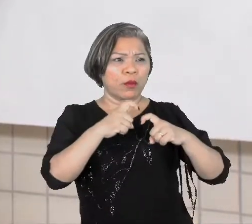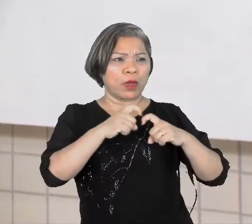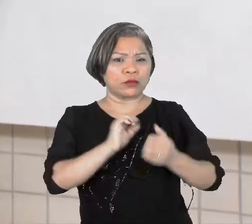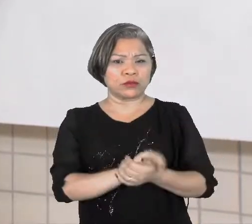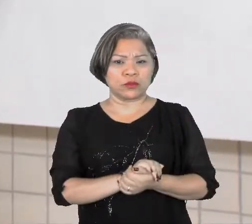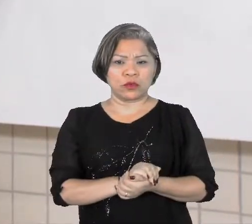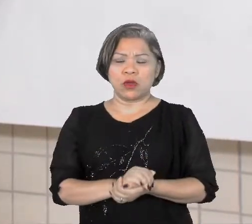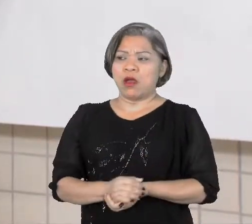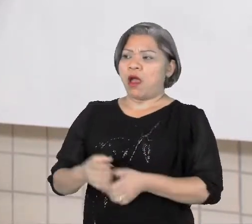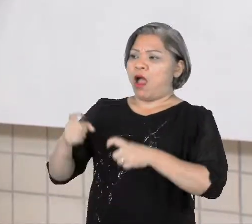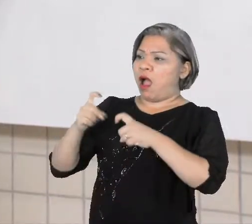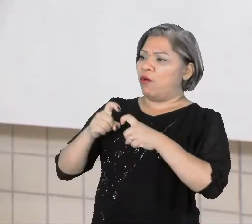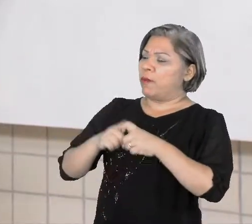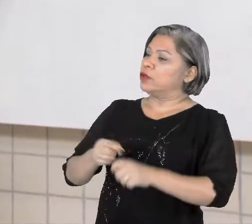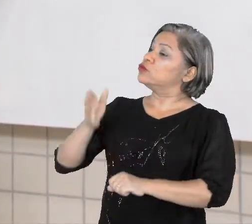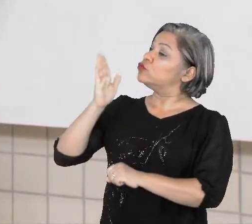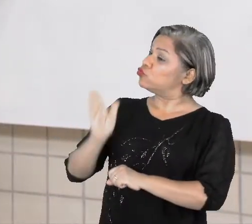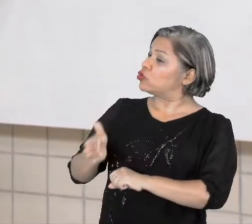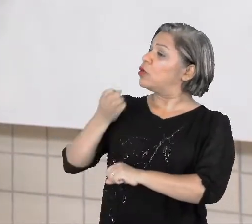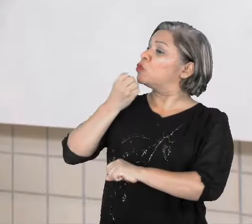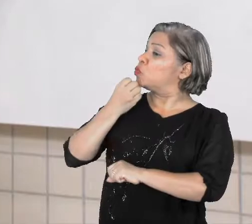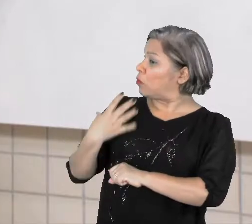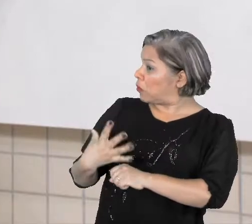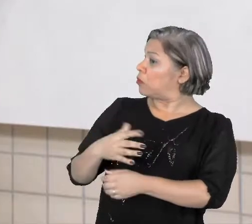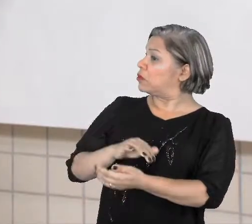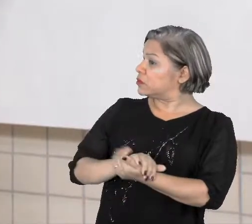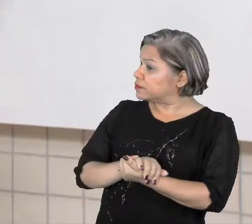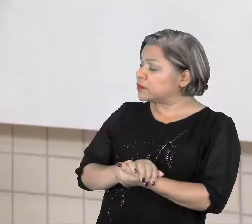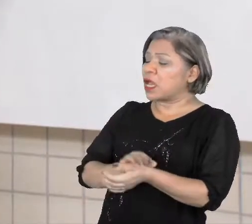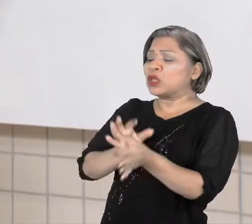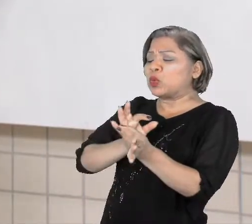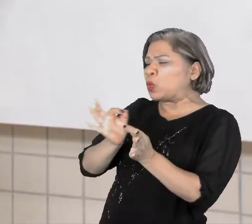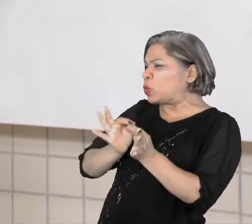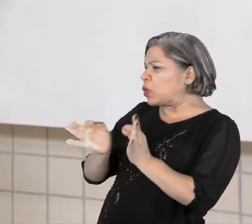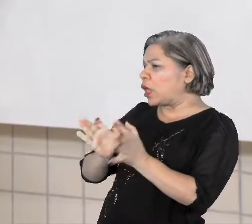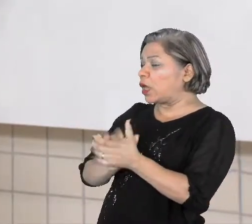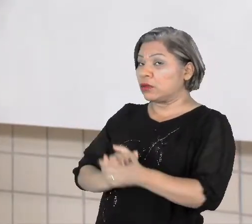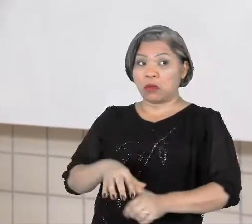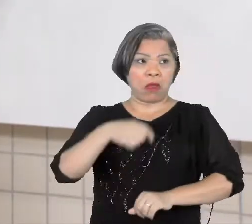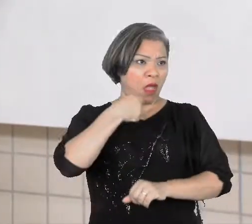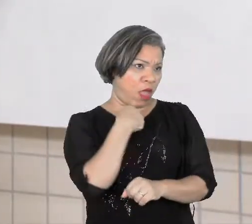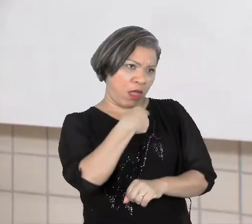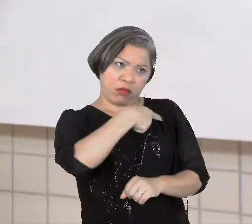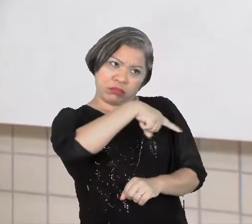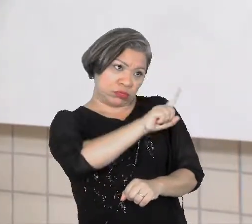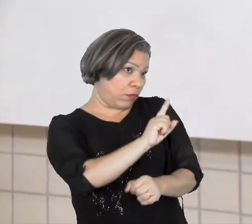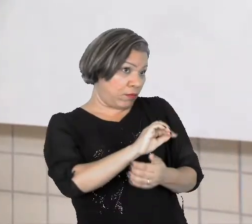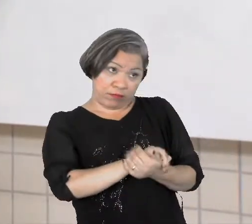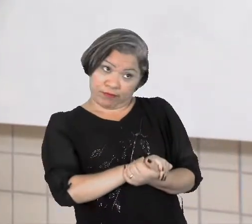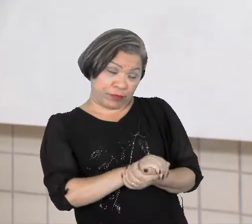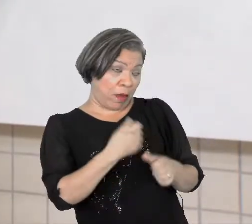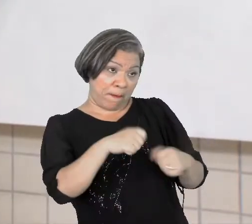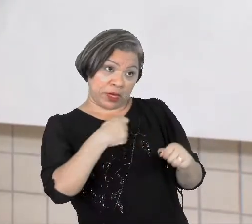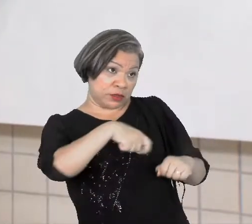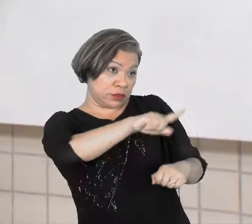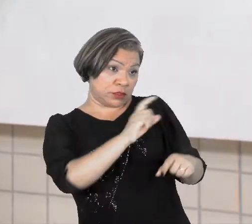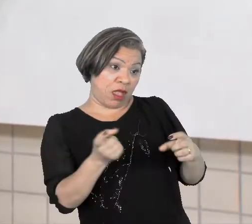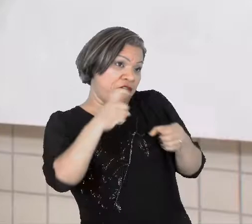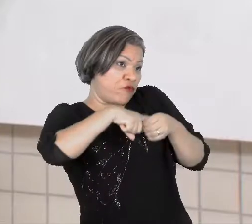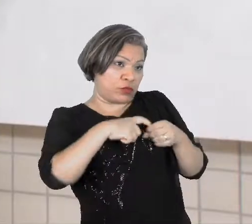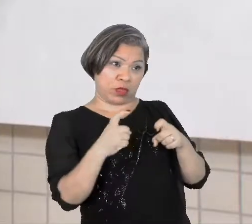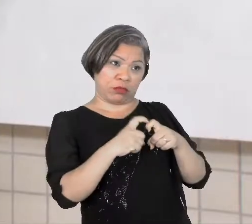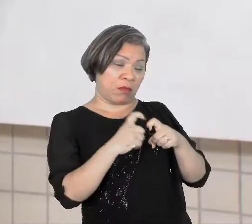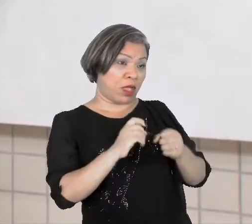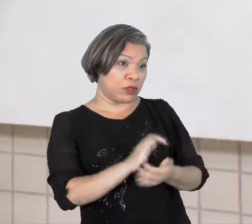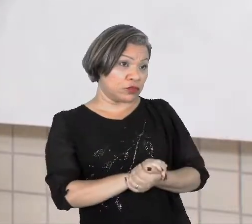tudo bem, tudo regularizado. Eu não precisei ir ao médico, eu não precisei levar o papel impresso dos meus exames.